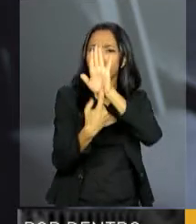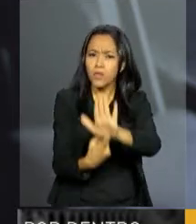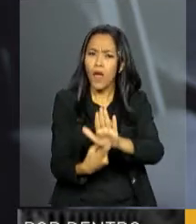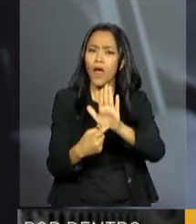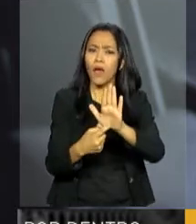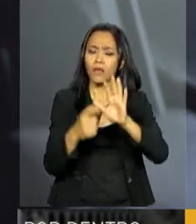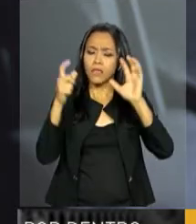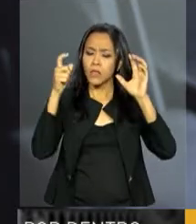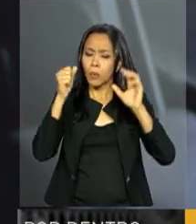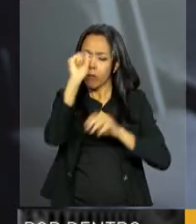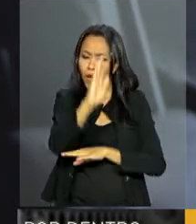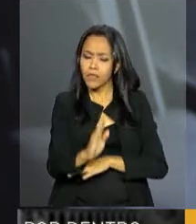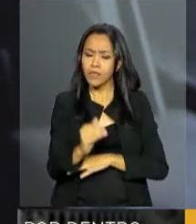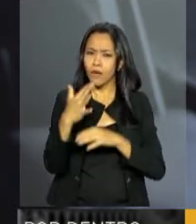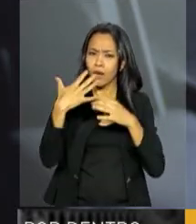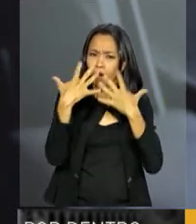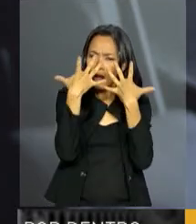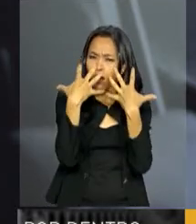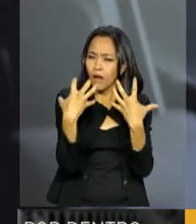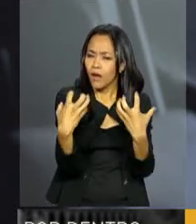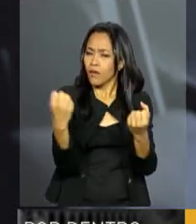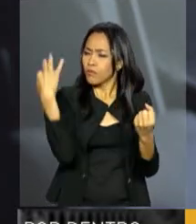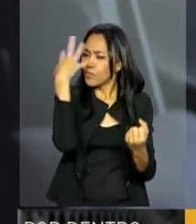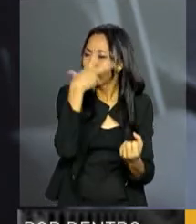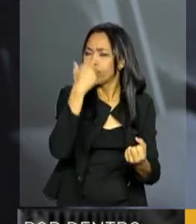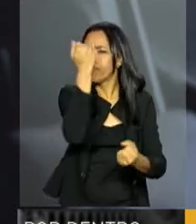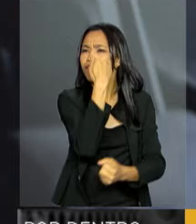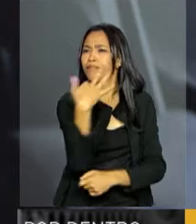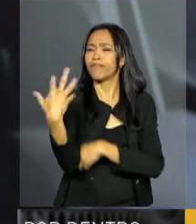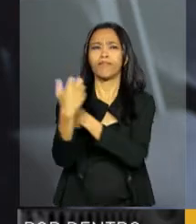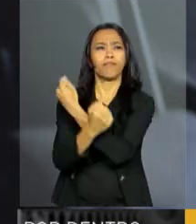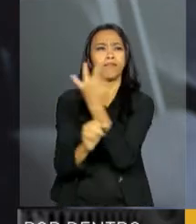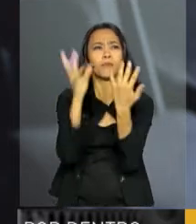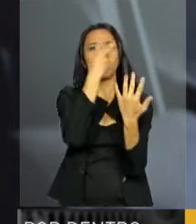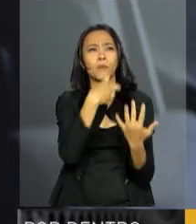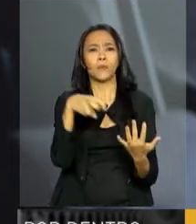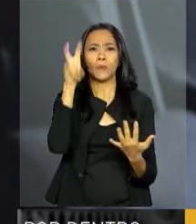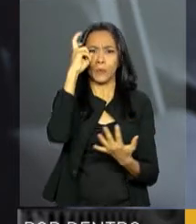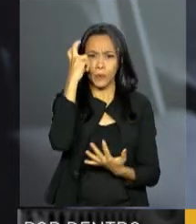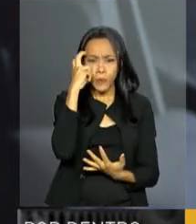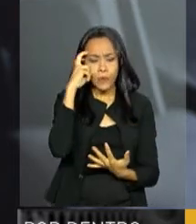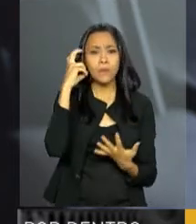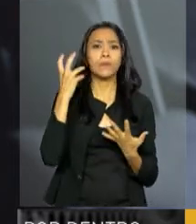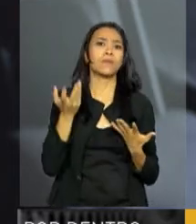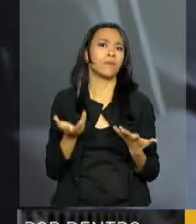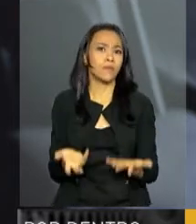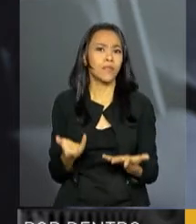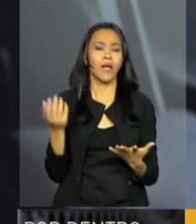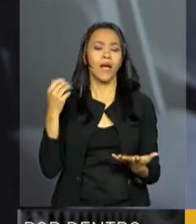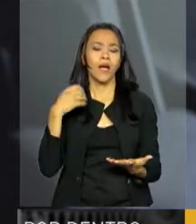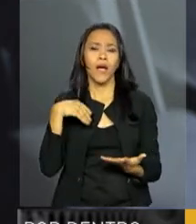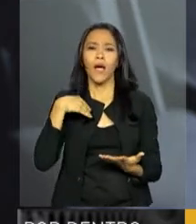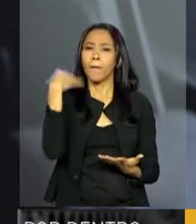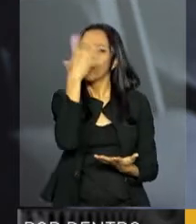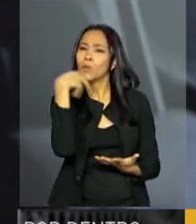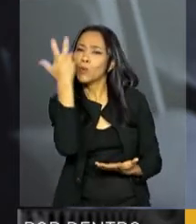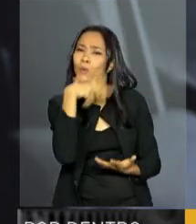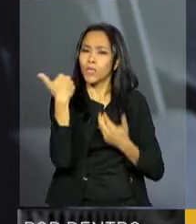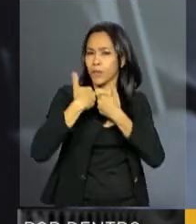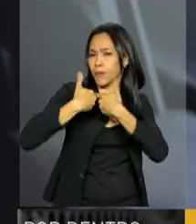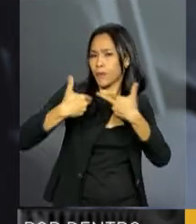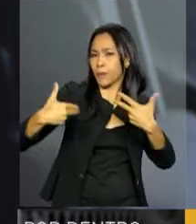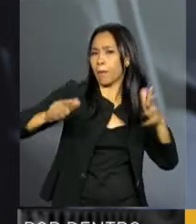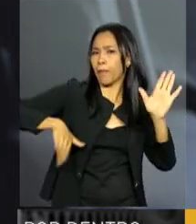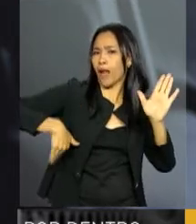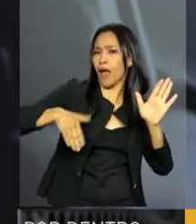de ser um país atraente pelas suas belezas naturais por sua cultura por sua por sua música por suas praias